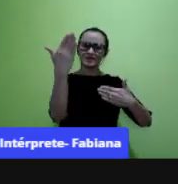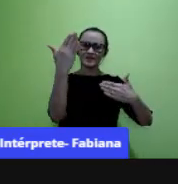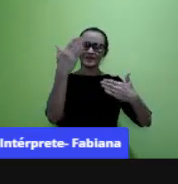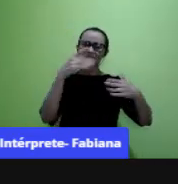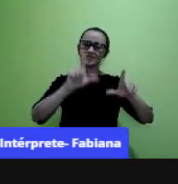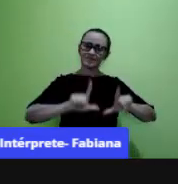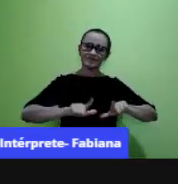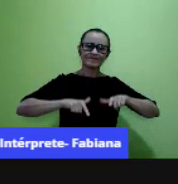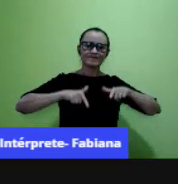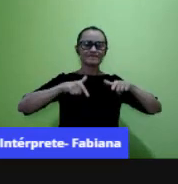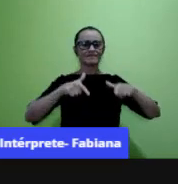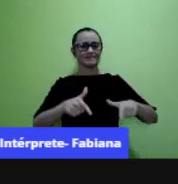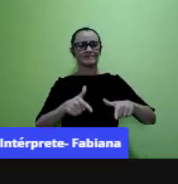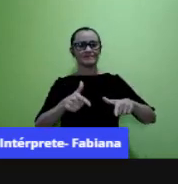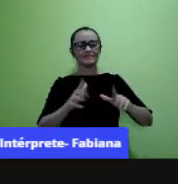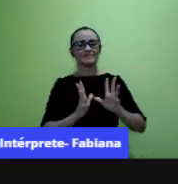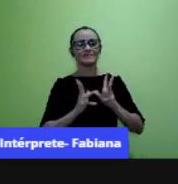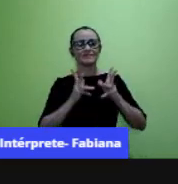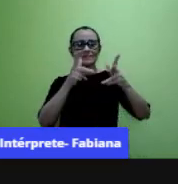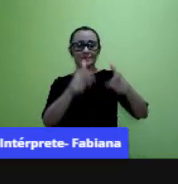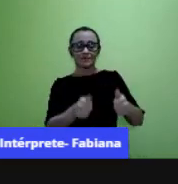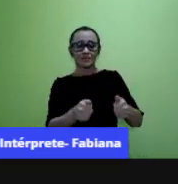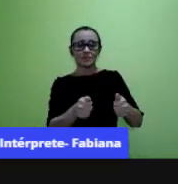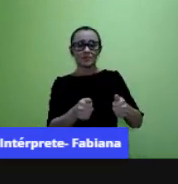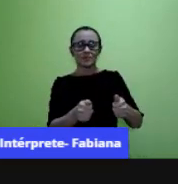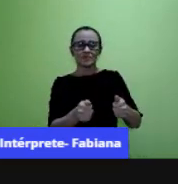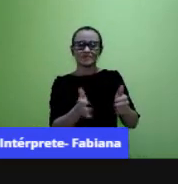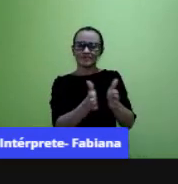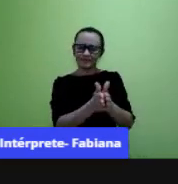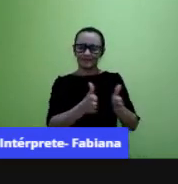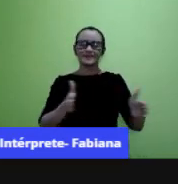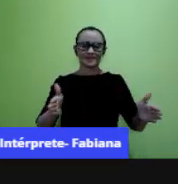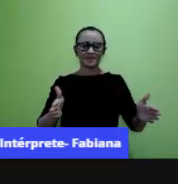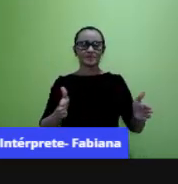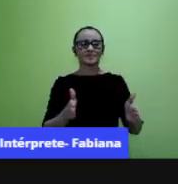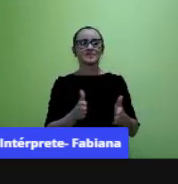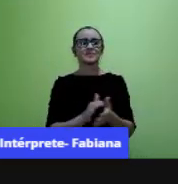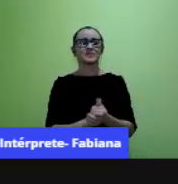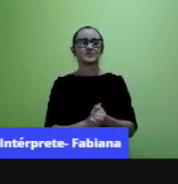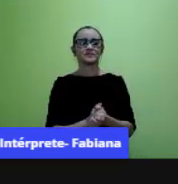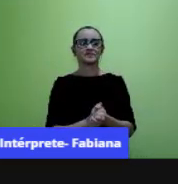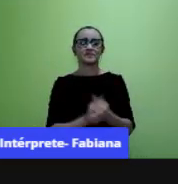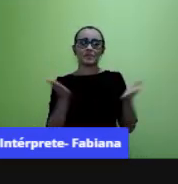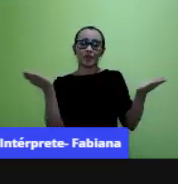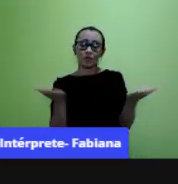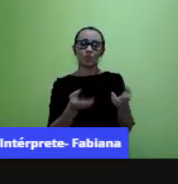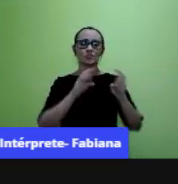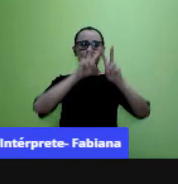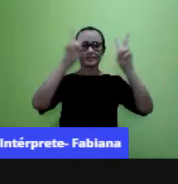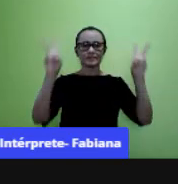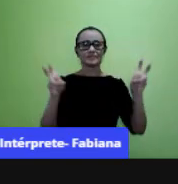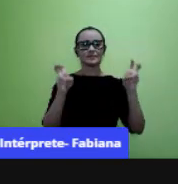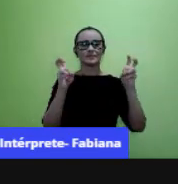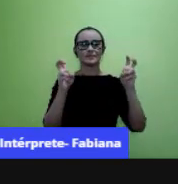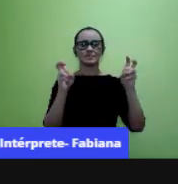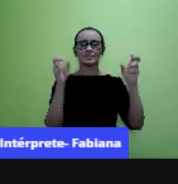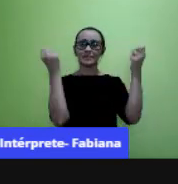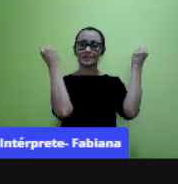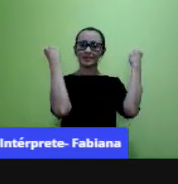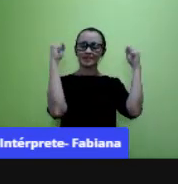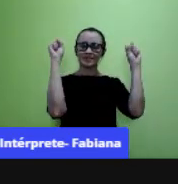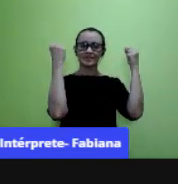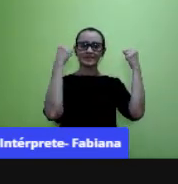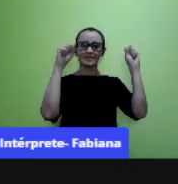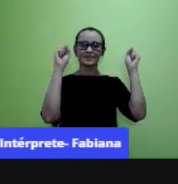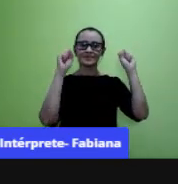de todos neste momento que estamos vivendo. Hoje, o nosso tema é Educação Física